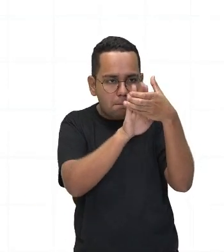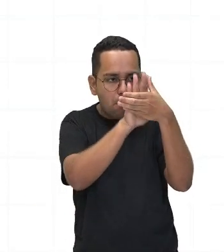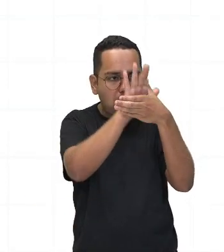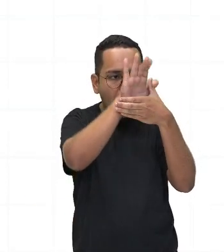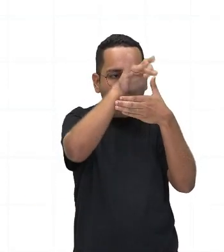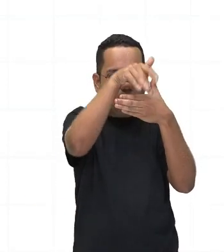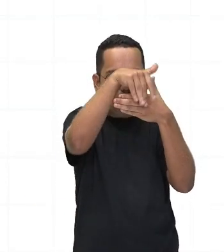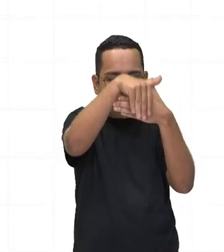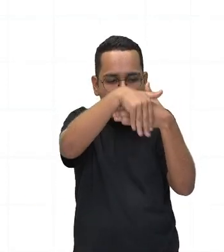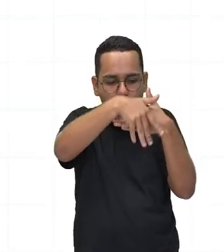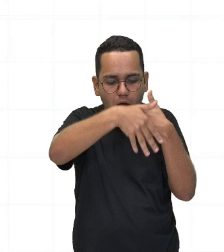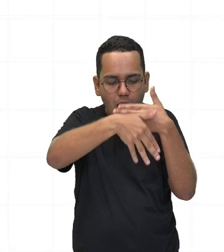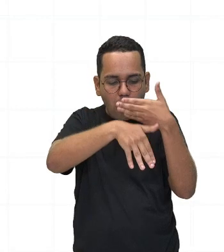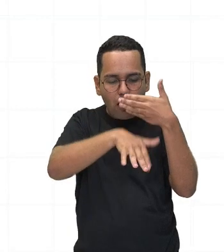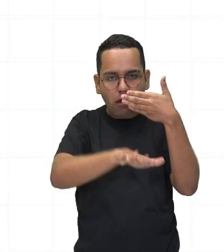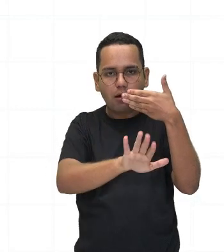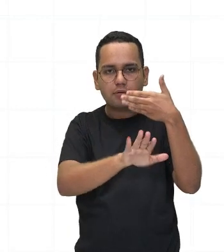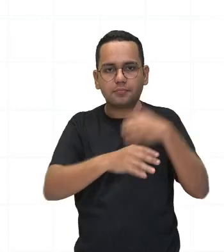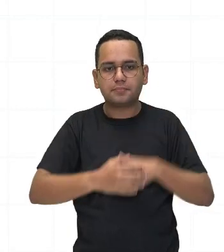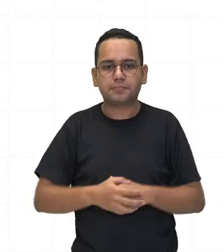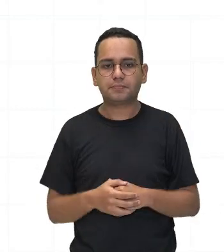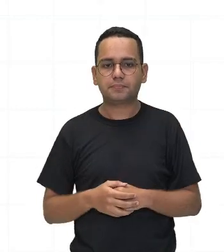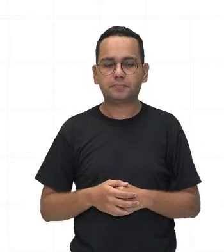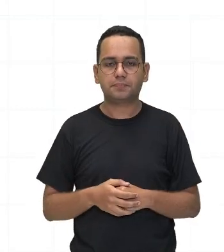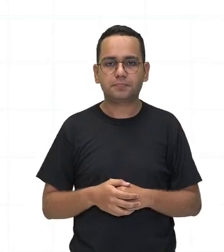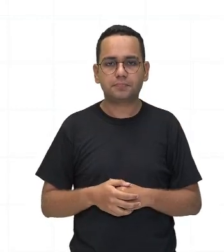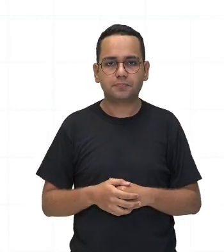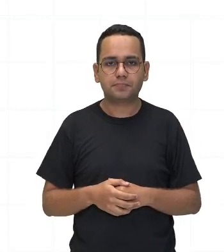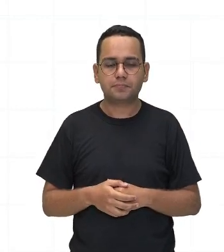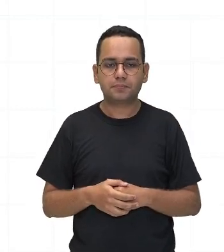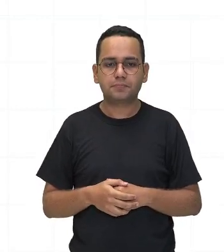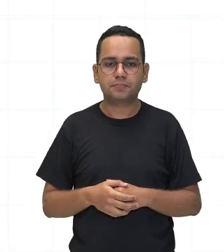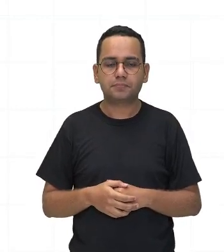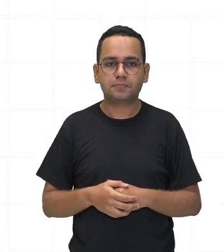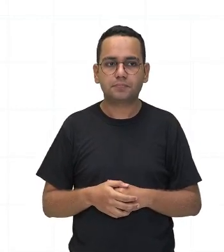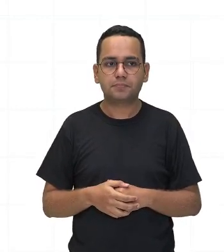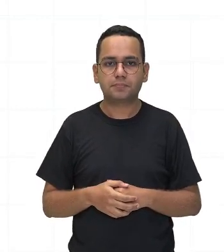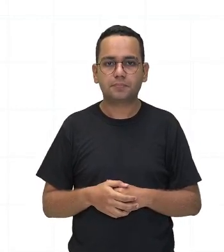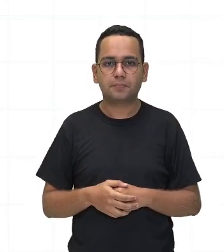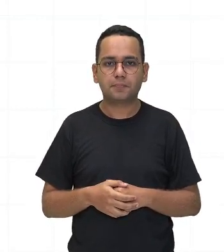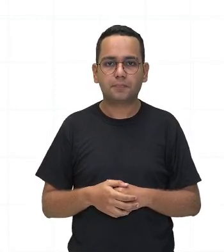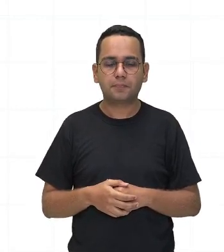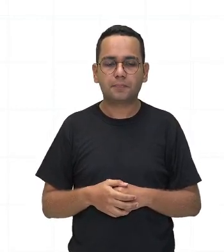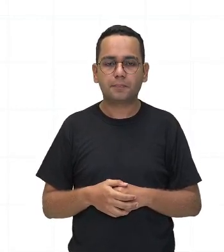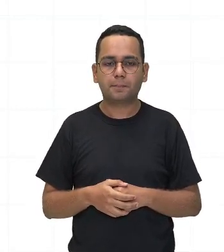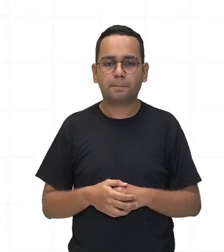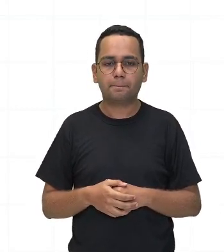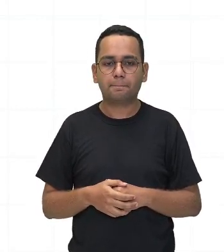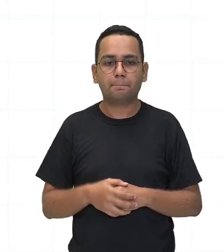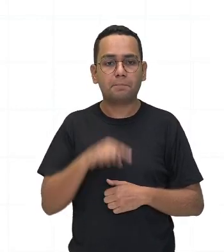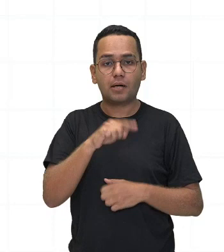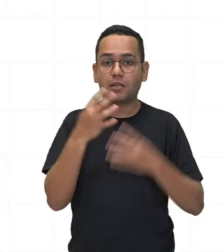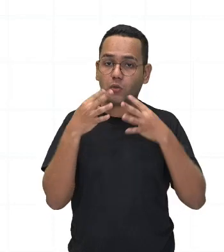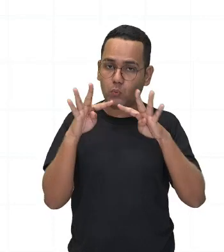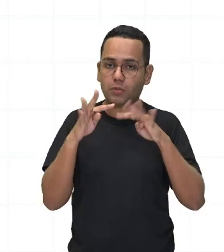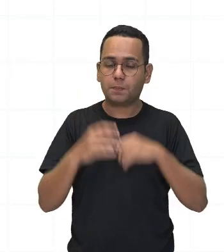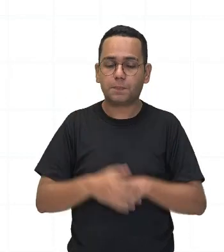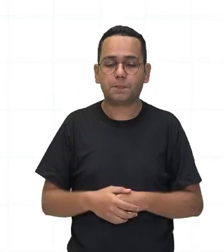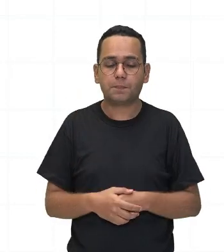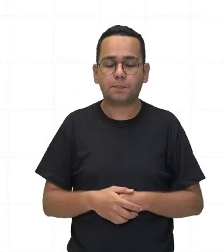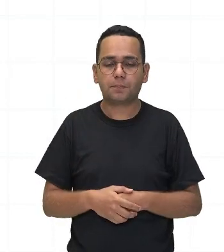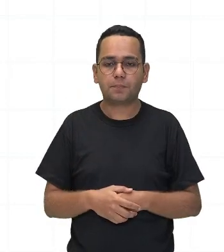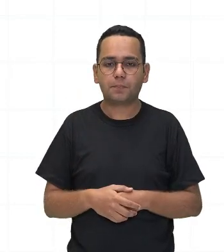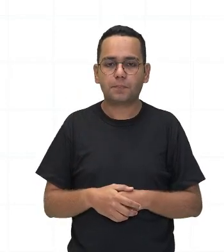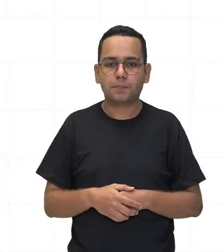lavas vulcânicas, né? Que assim é uma situação natural do ambiente.